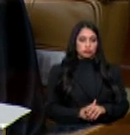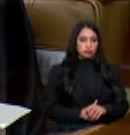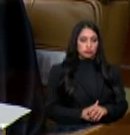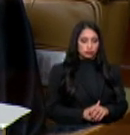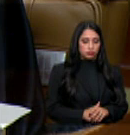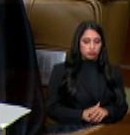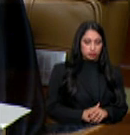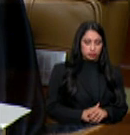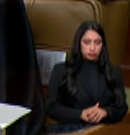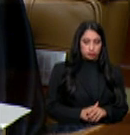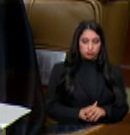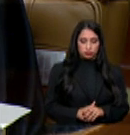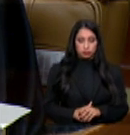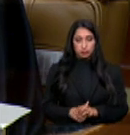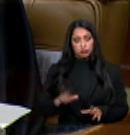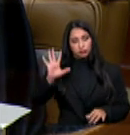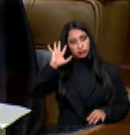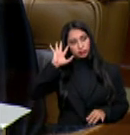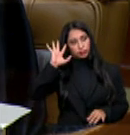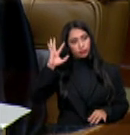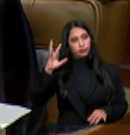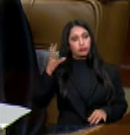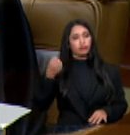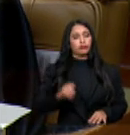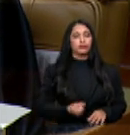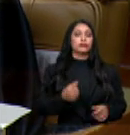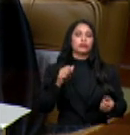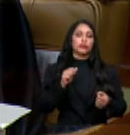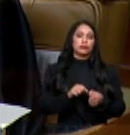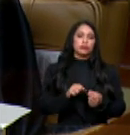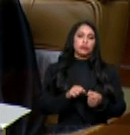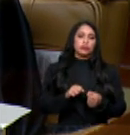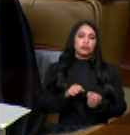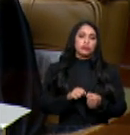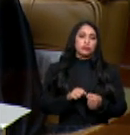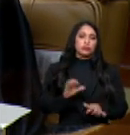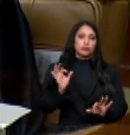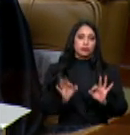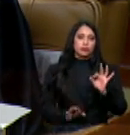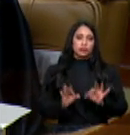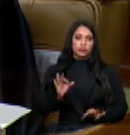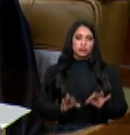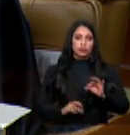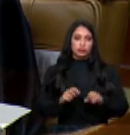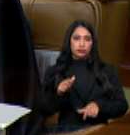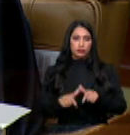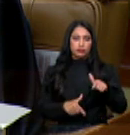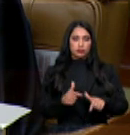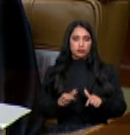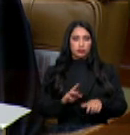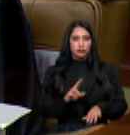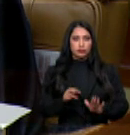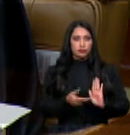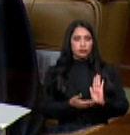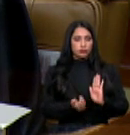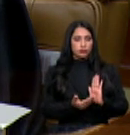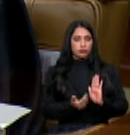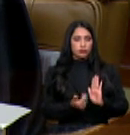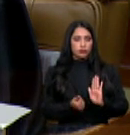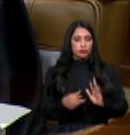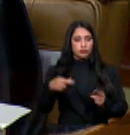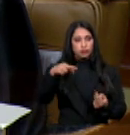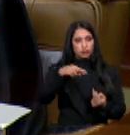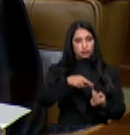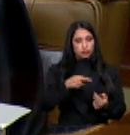assentando precisamente que as decisões atacadas, emanadas da Justiça do Trabalho, não afastaram a incidência do